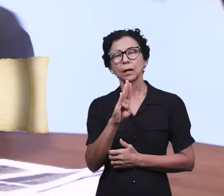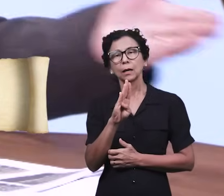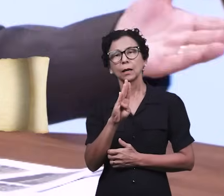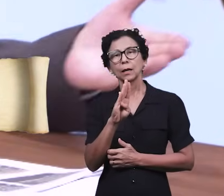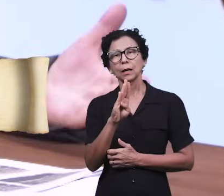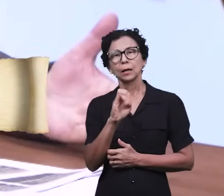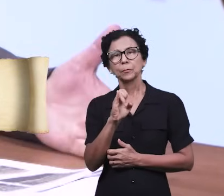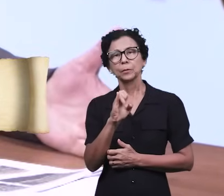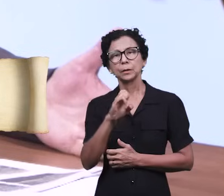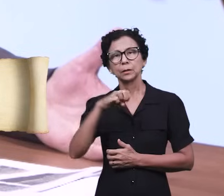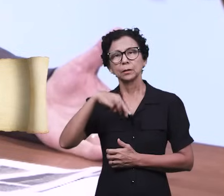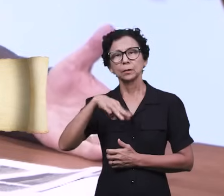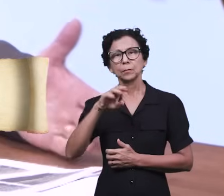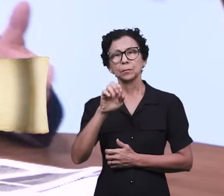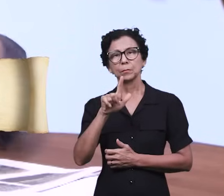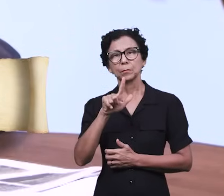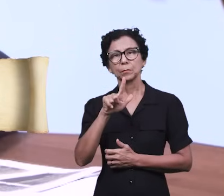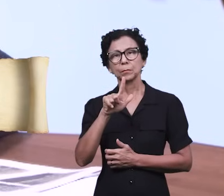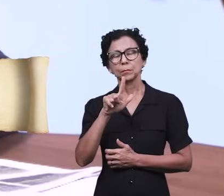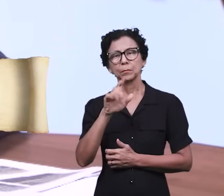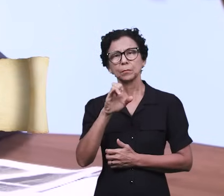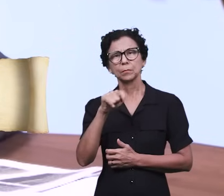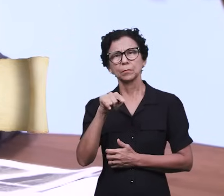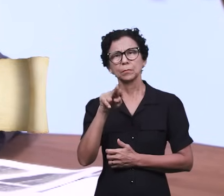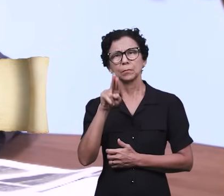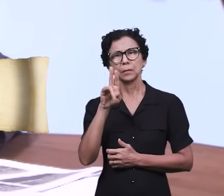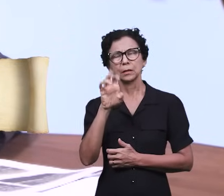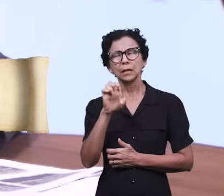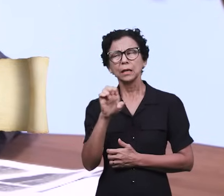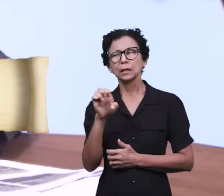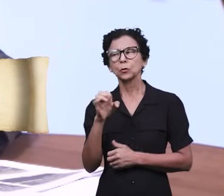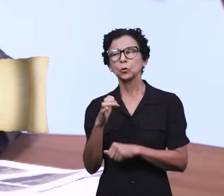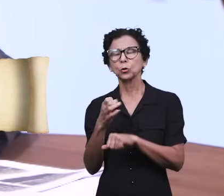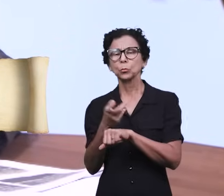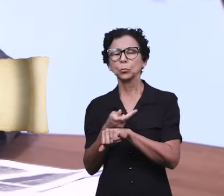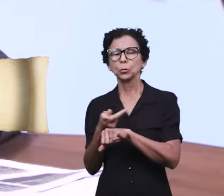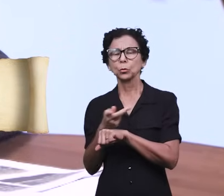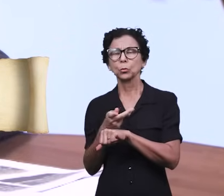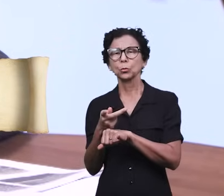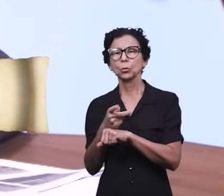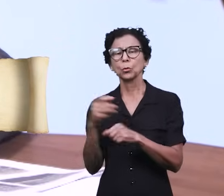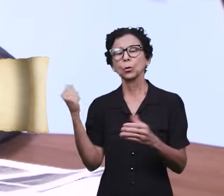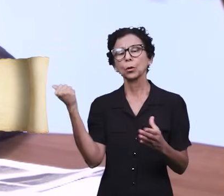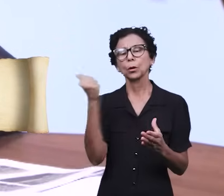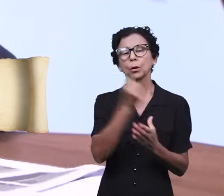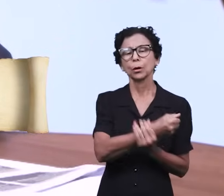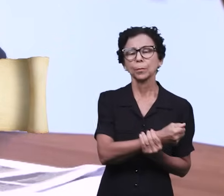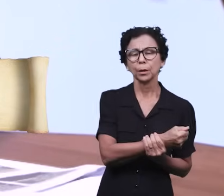entre nós e nossas famílias. Mas Abraão fez uma reclamação de que